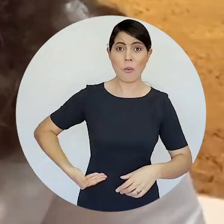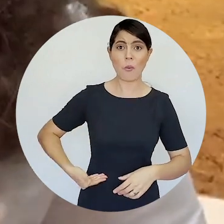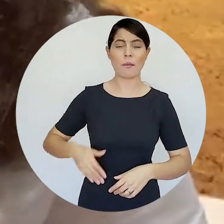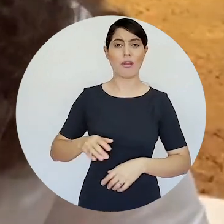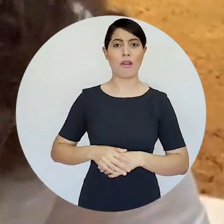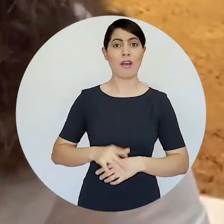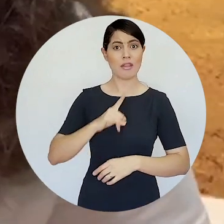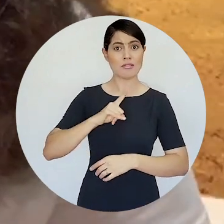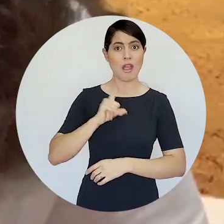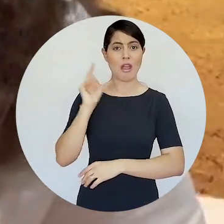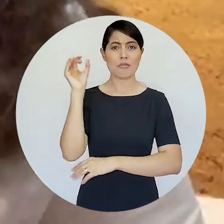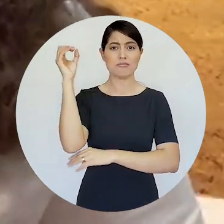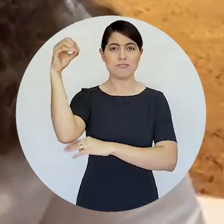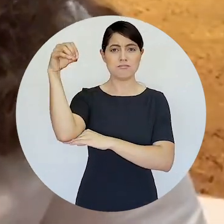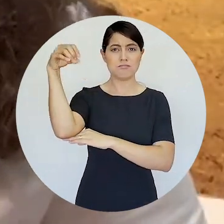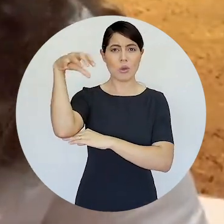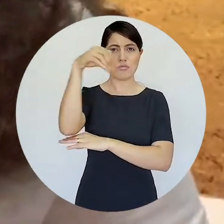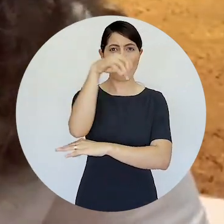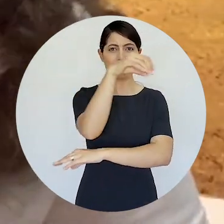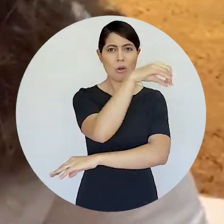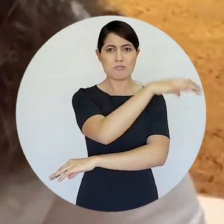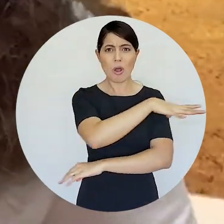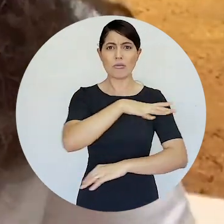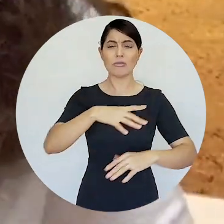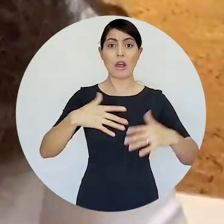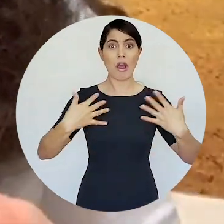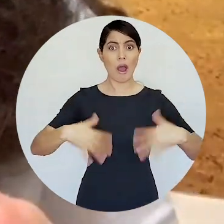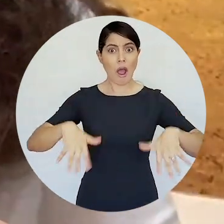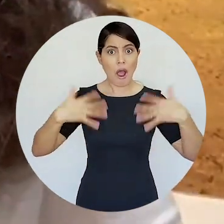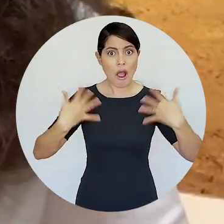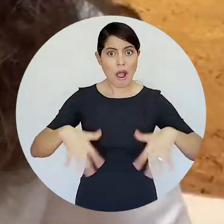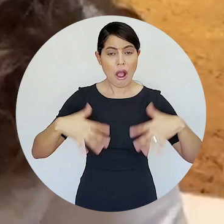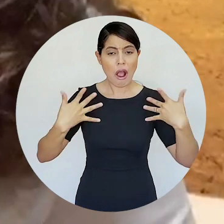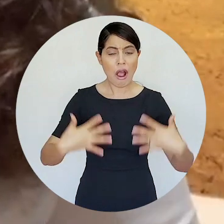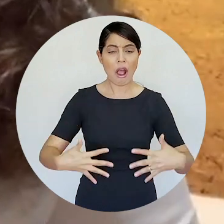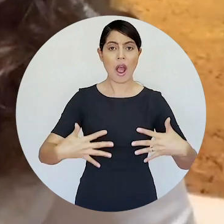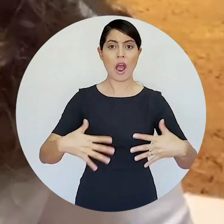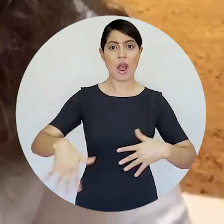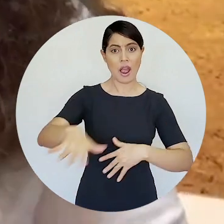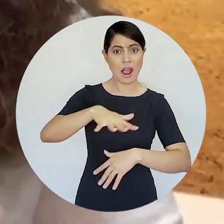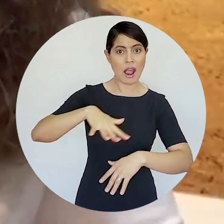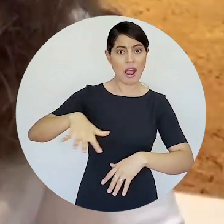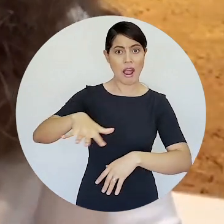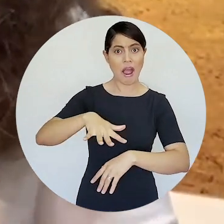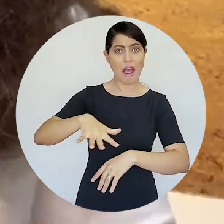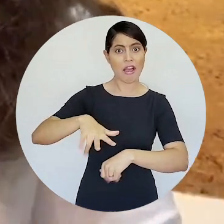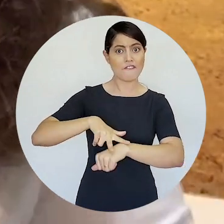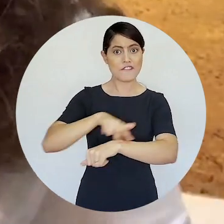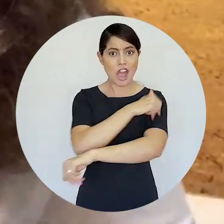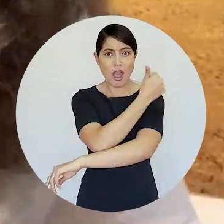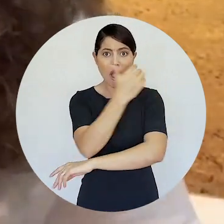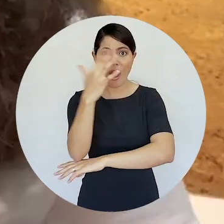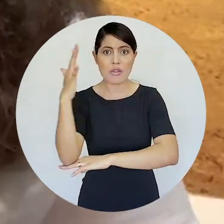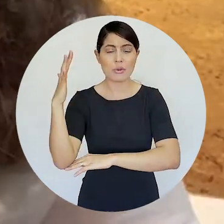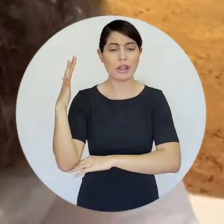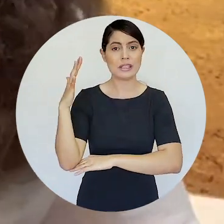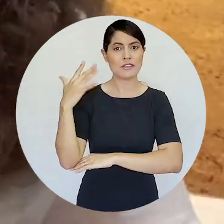pública, transporte de massa, áreas verdes, tudo isso vai ficando caro em termos per